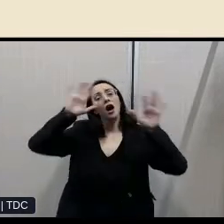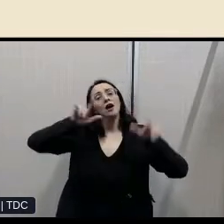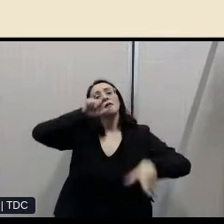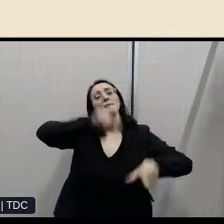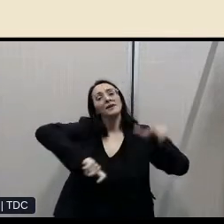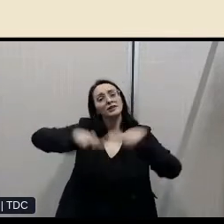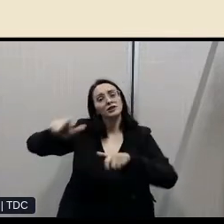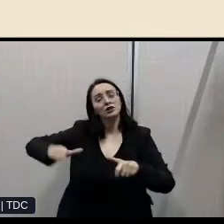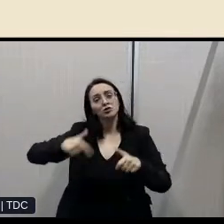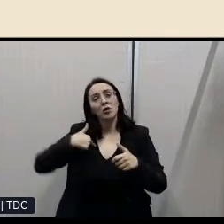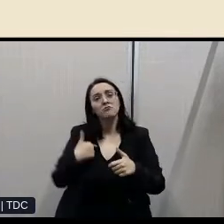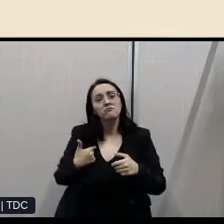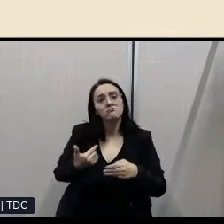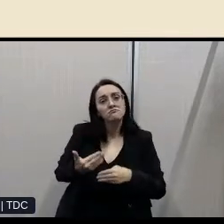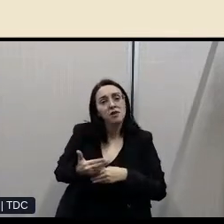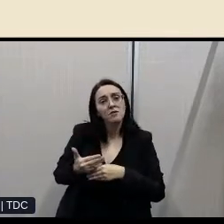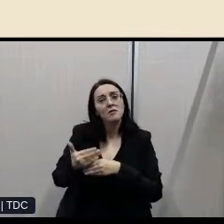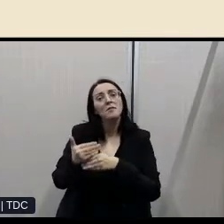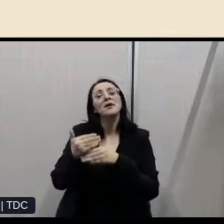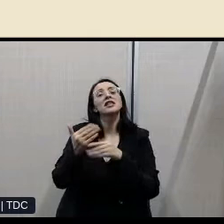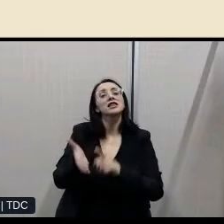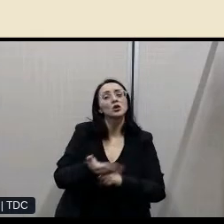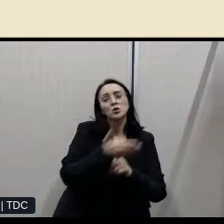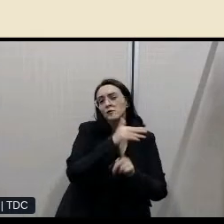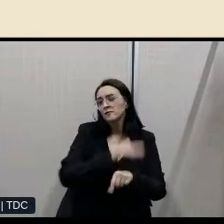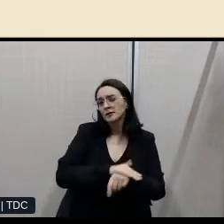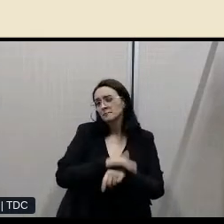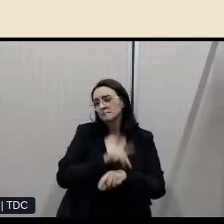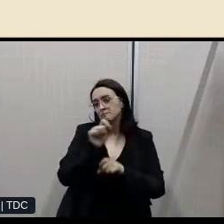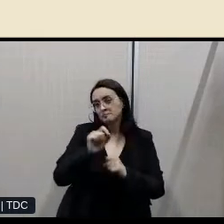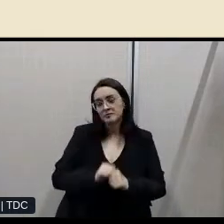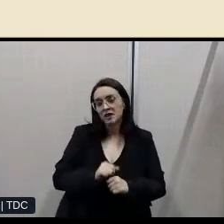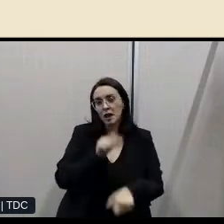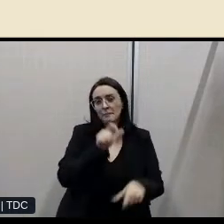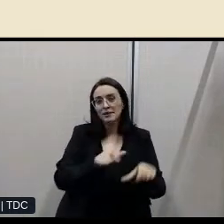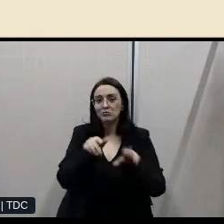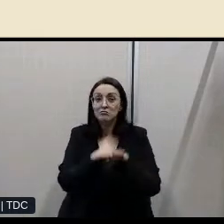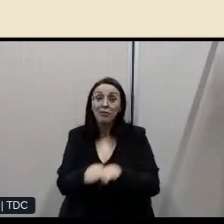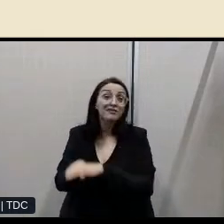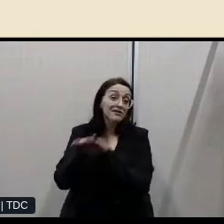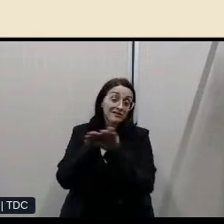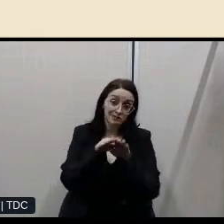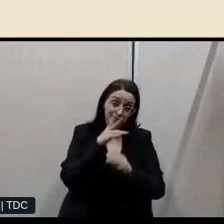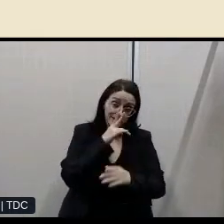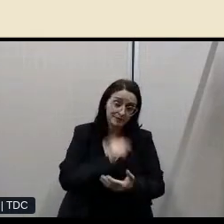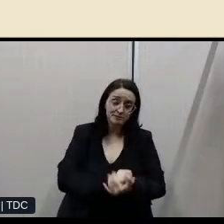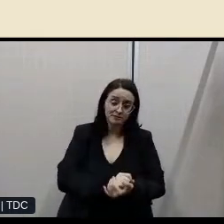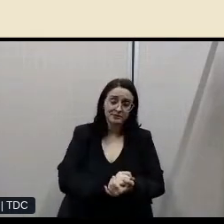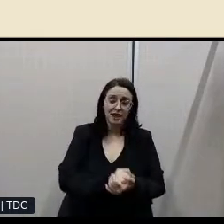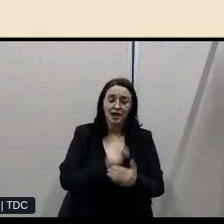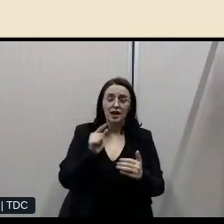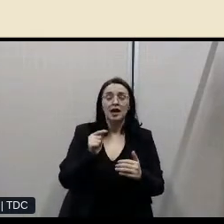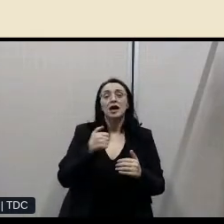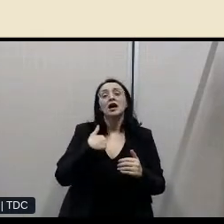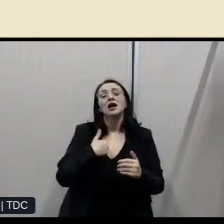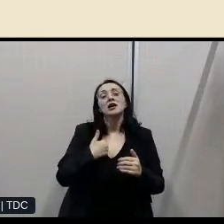as pessoas que vêm construindo tecnologia ao longo do tempo. E essas pessoas têm um padrão. E então, as tecnologias que são construídas não